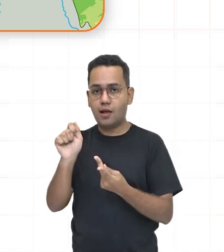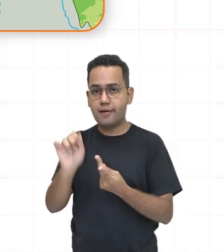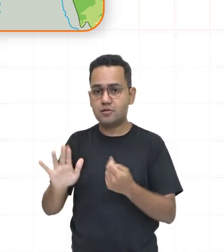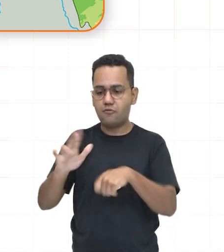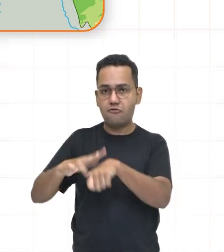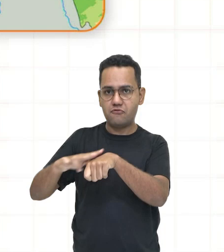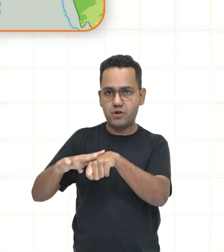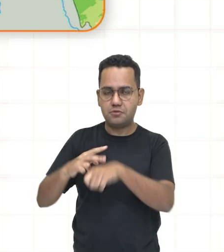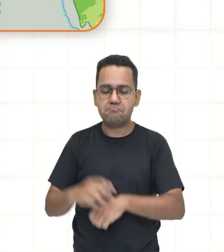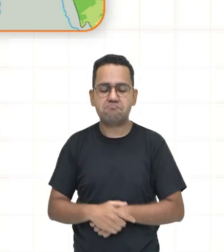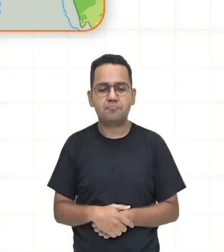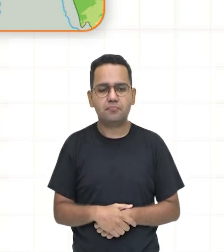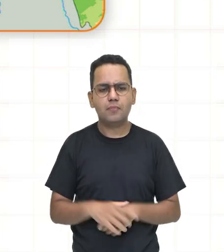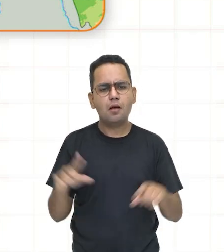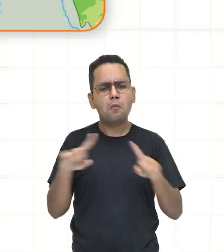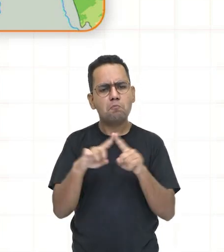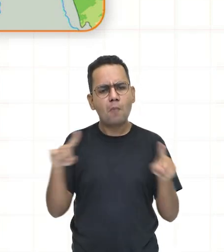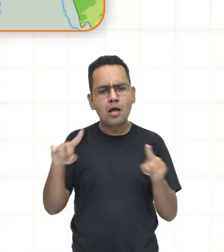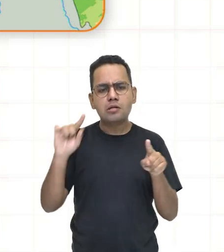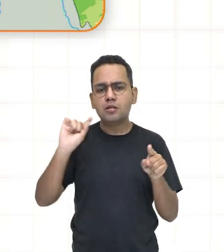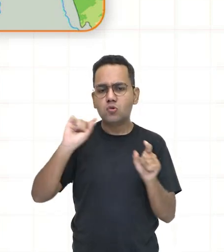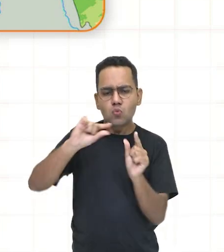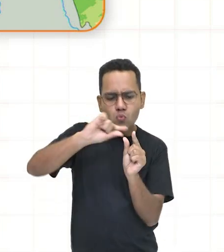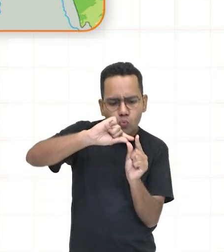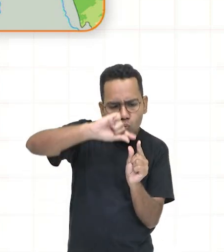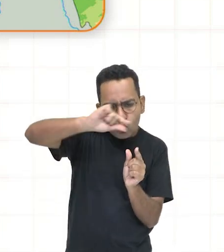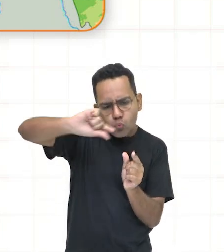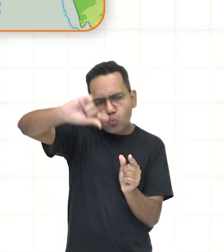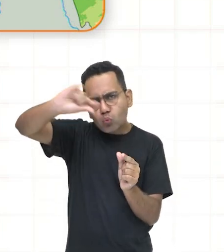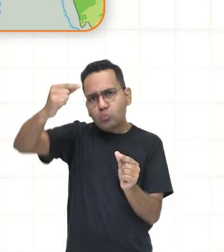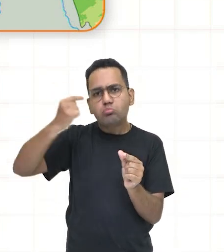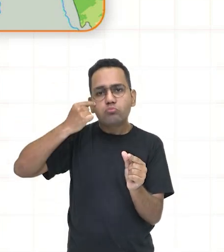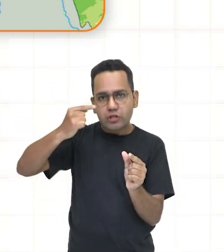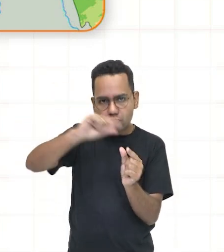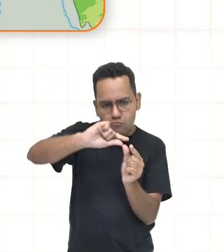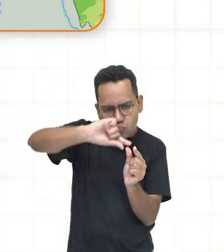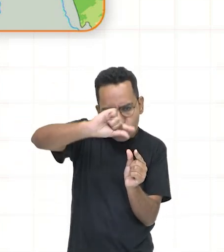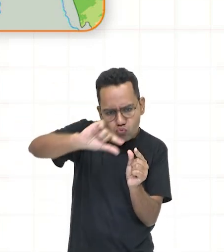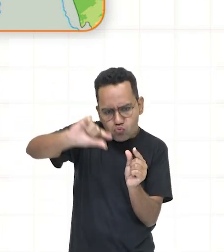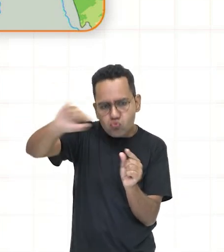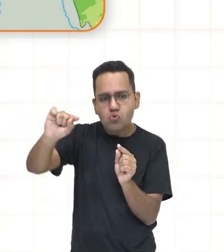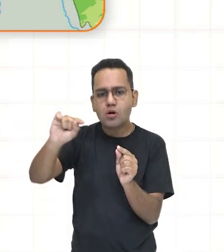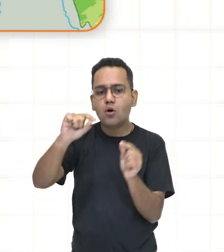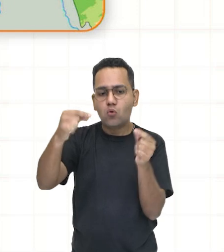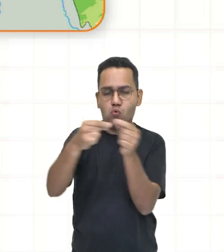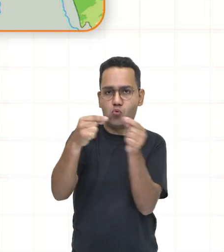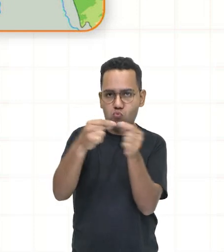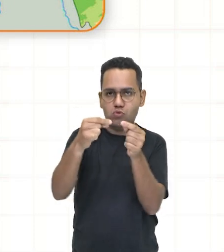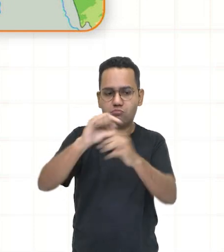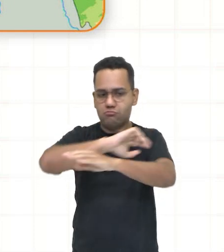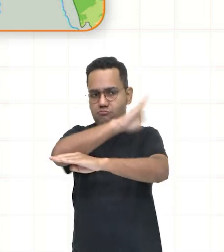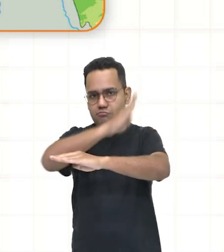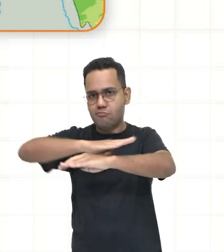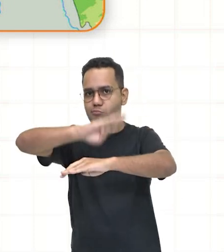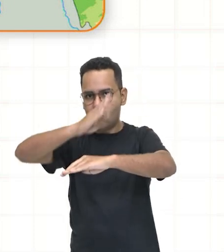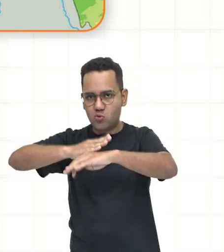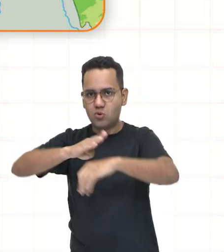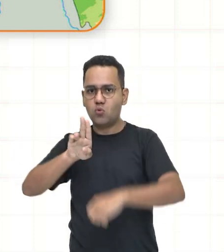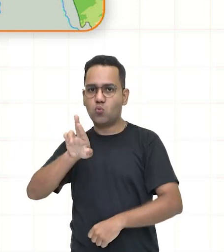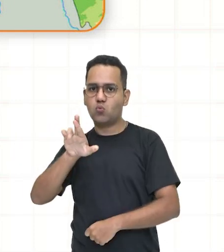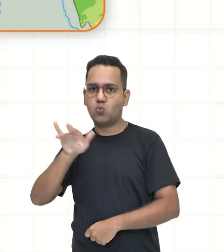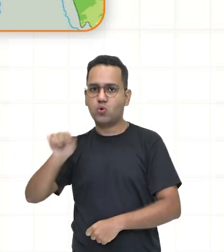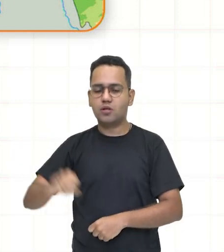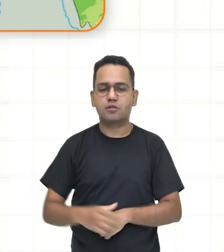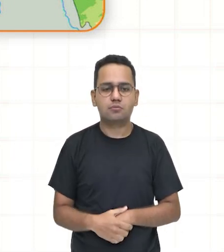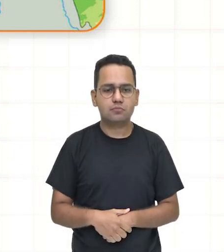verde. Essa linha divisória aqui, ela está representando os Montes Urais. Então nós temos